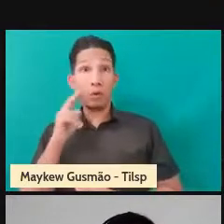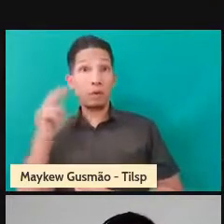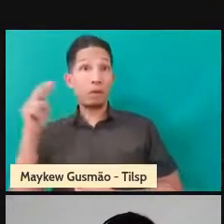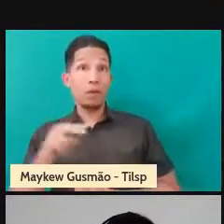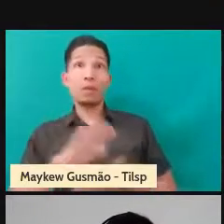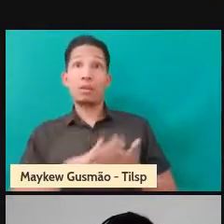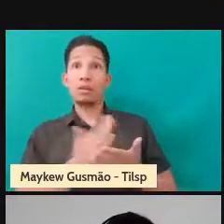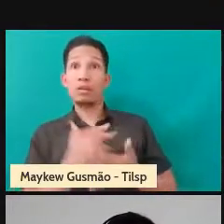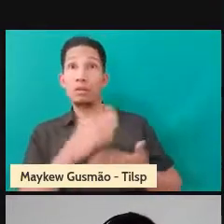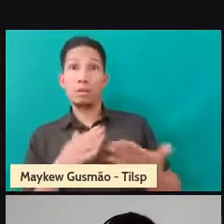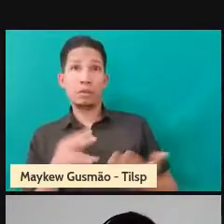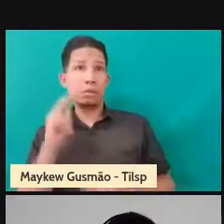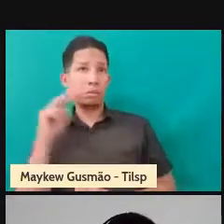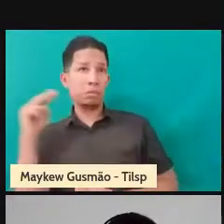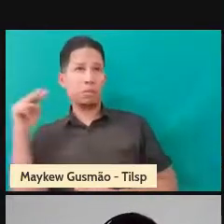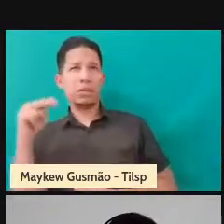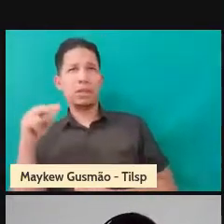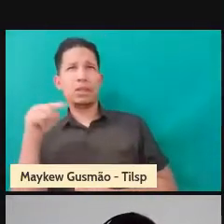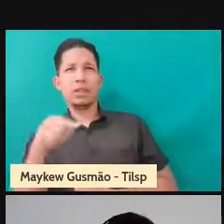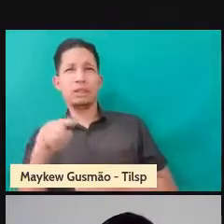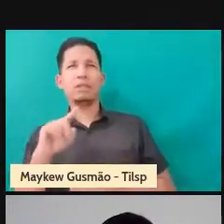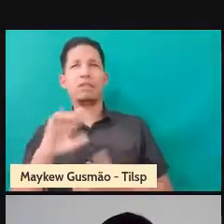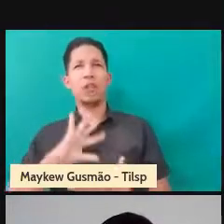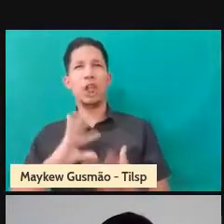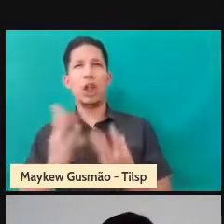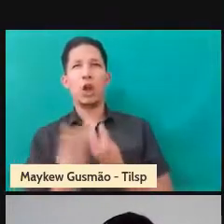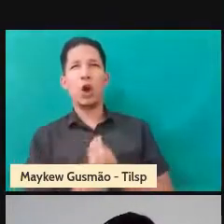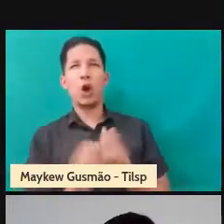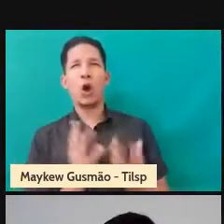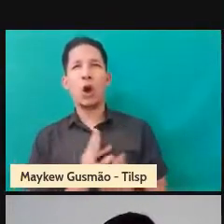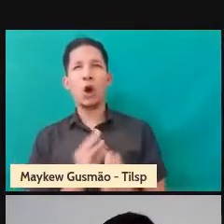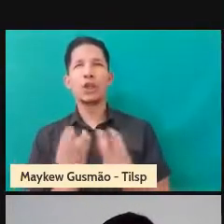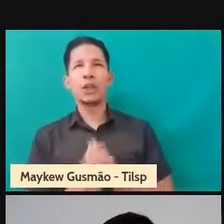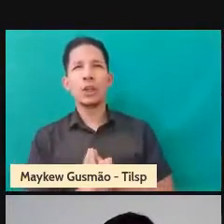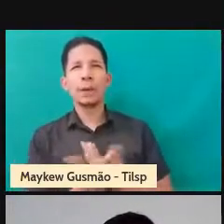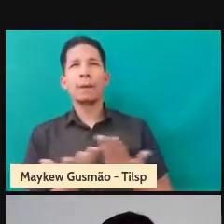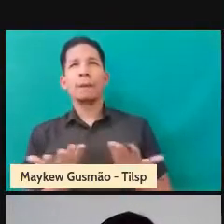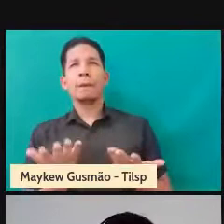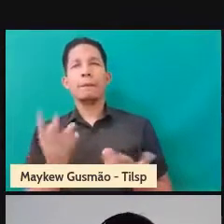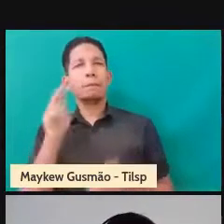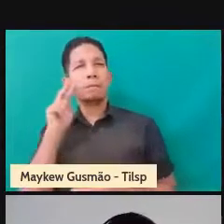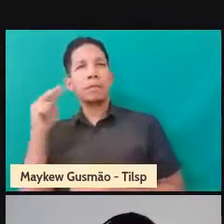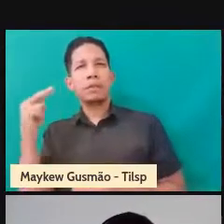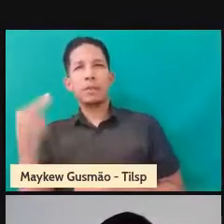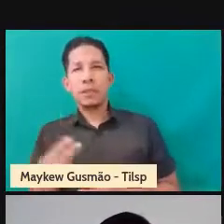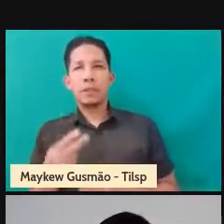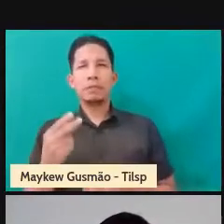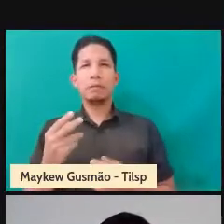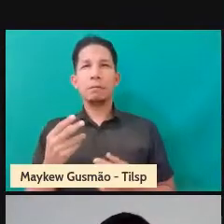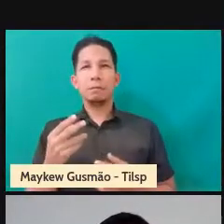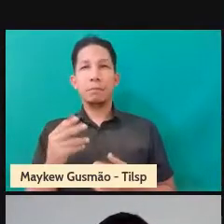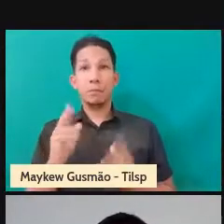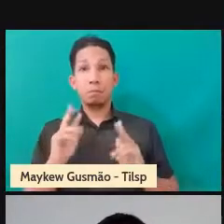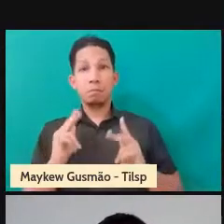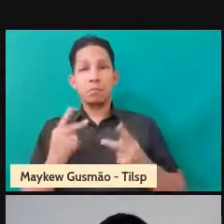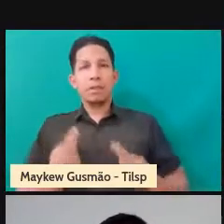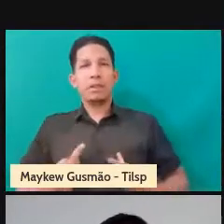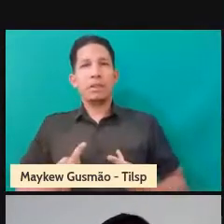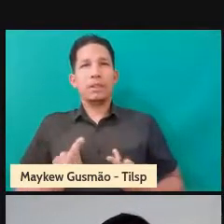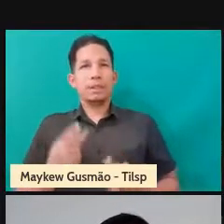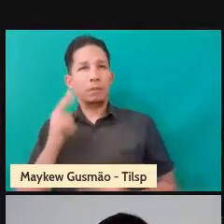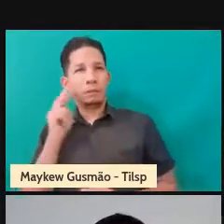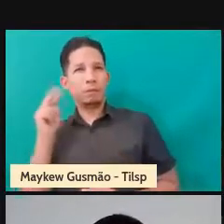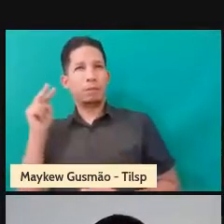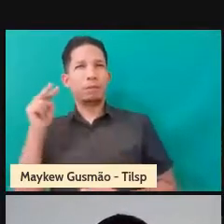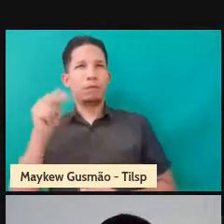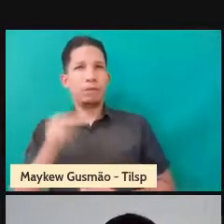uma perspectiva mais dialógica, de uma perspectiva mais humana, a partir de um olhar para